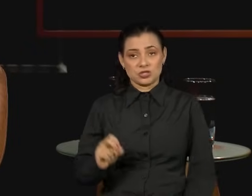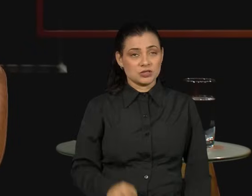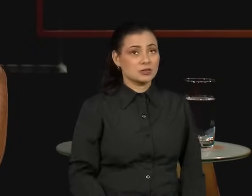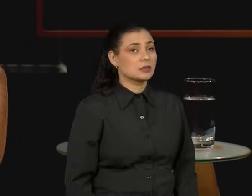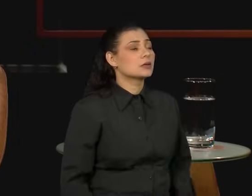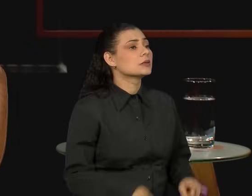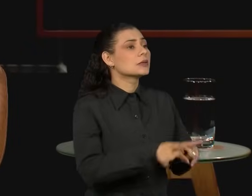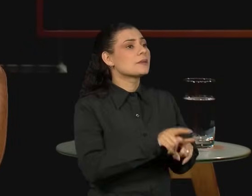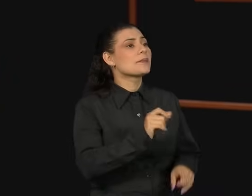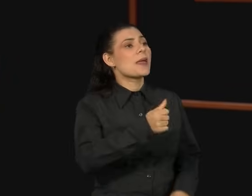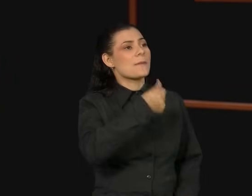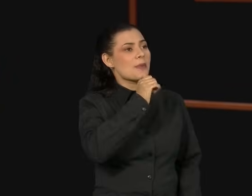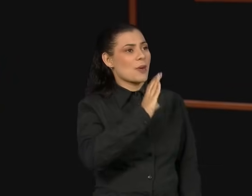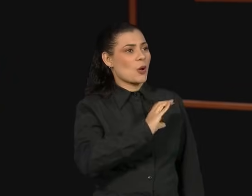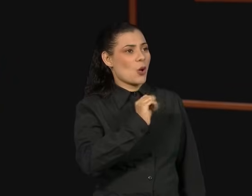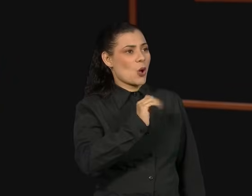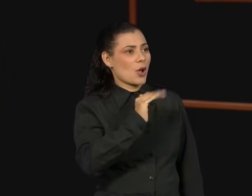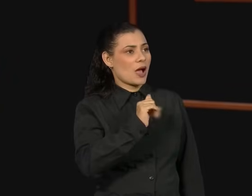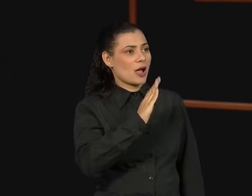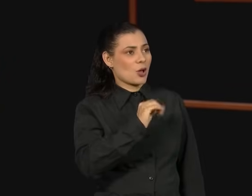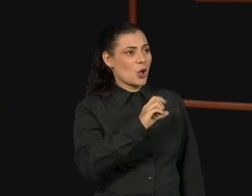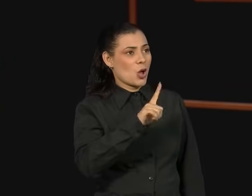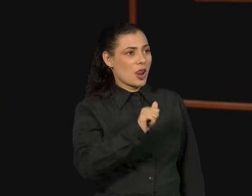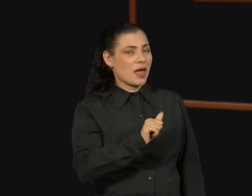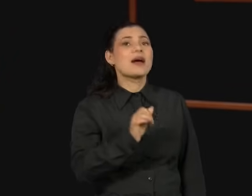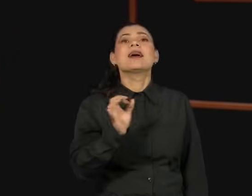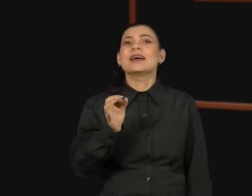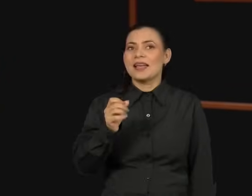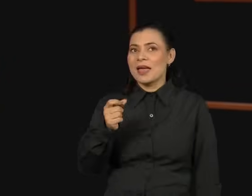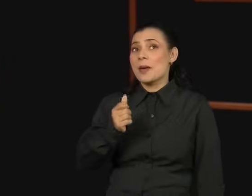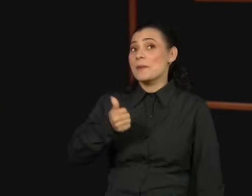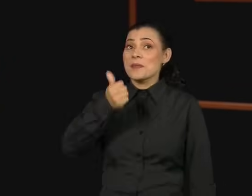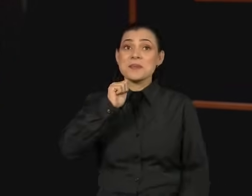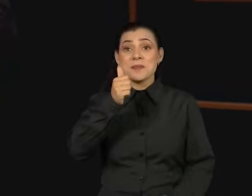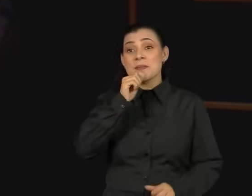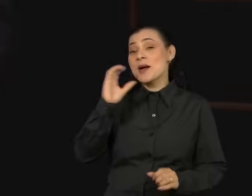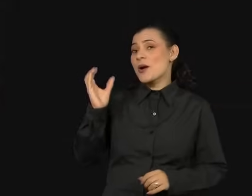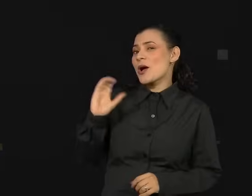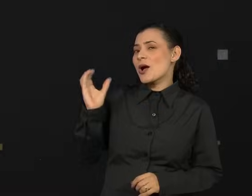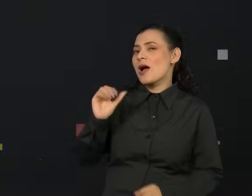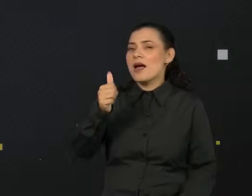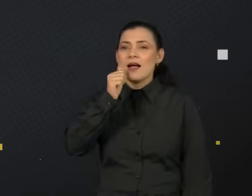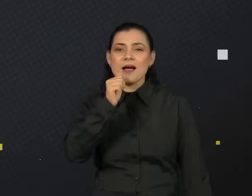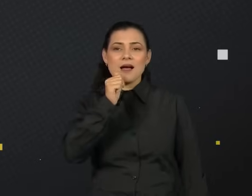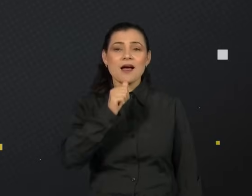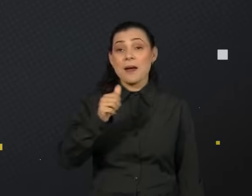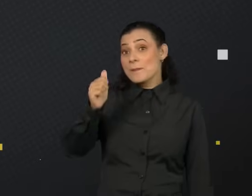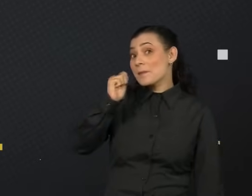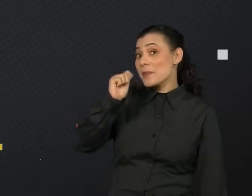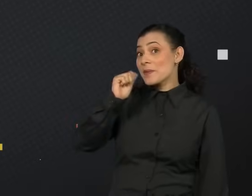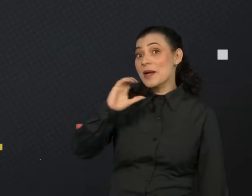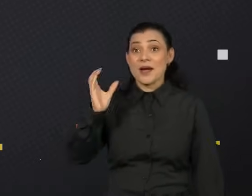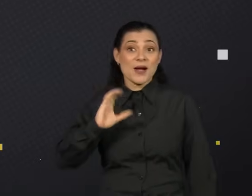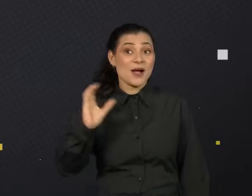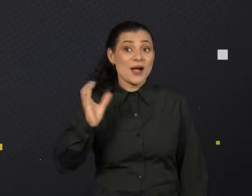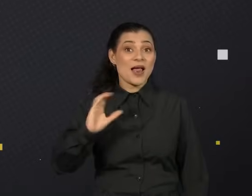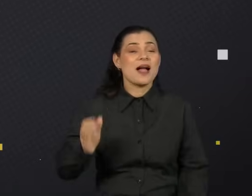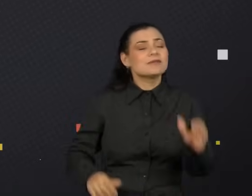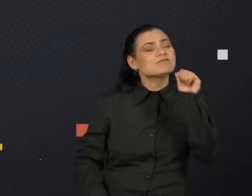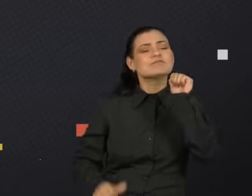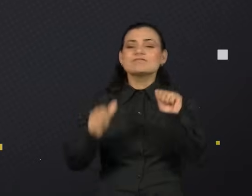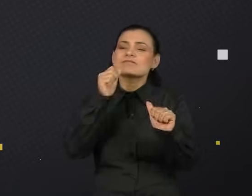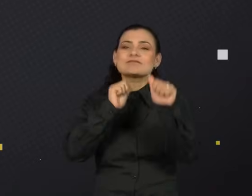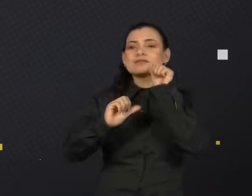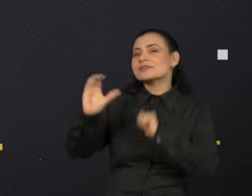Beba Coca-Cola. Exatamente. Beba Coca-Cola, beba Coca-Cola, né? Beba Coca-Cola, babe cola, beba Coca,